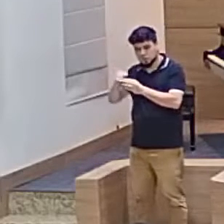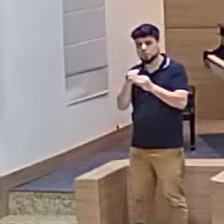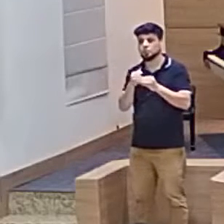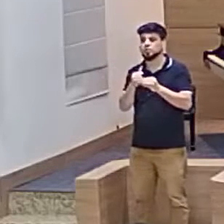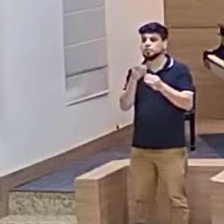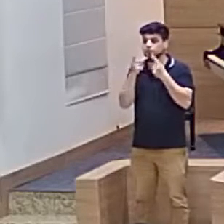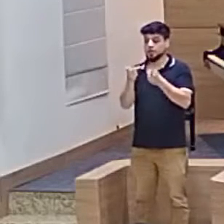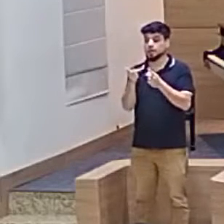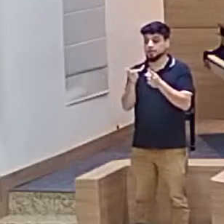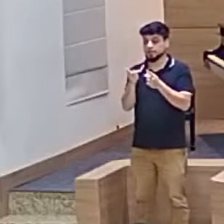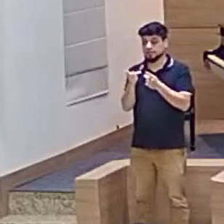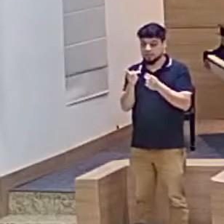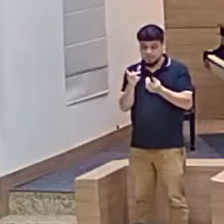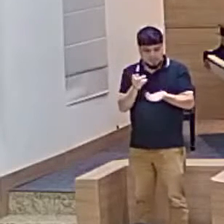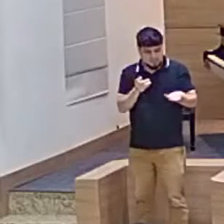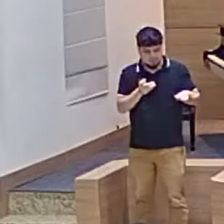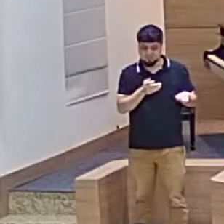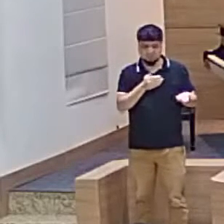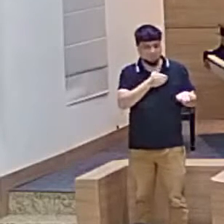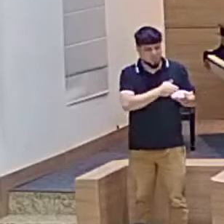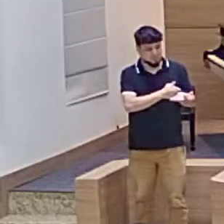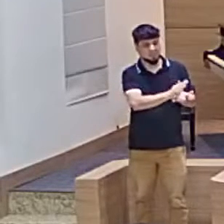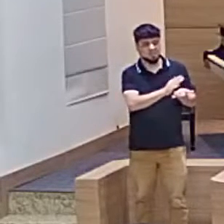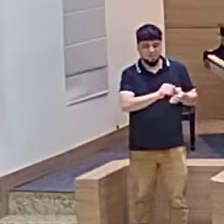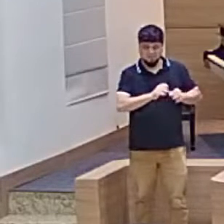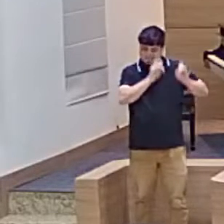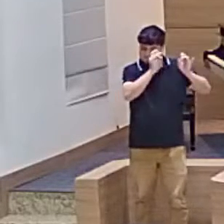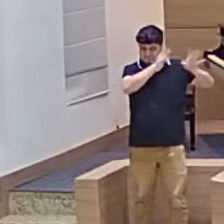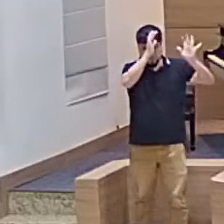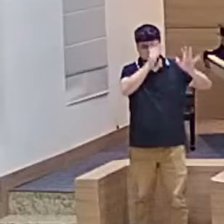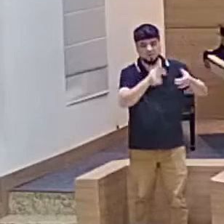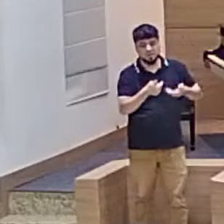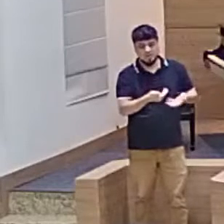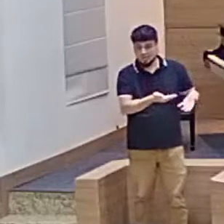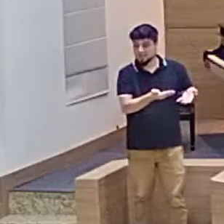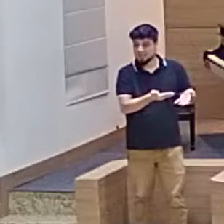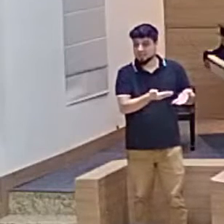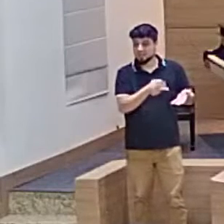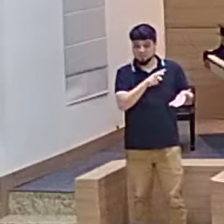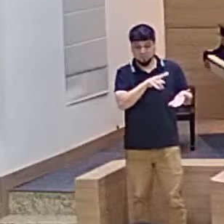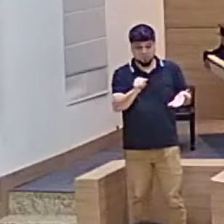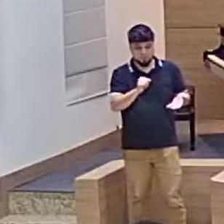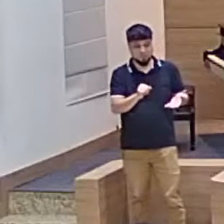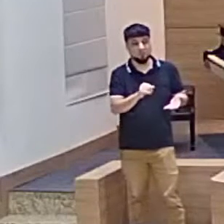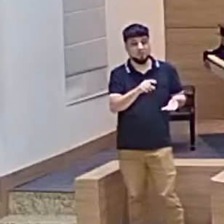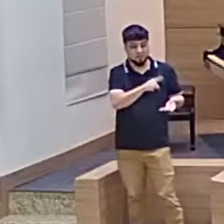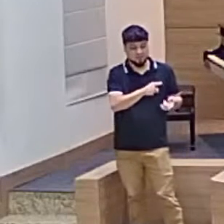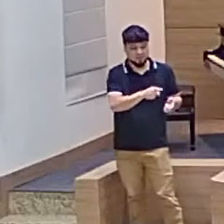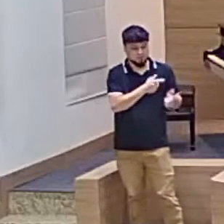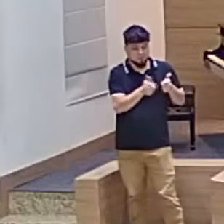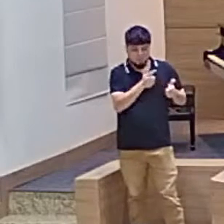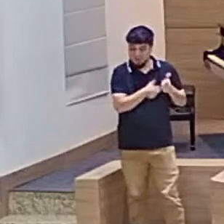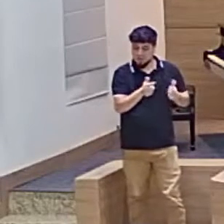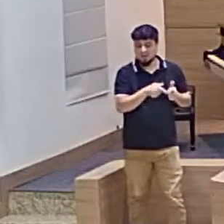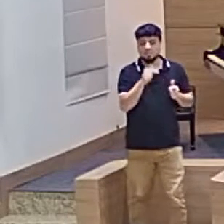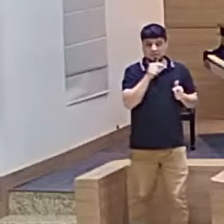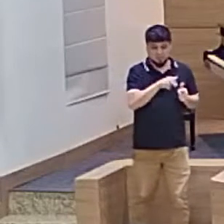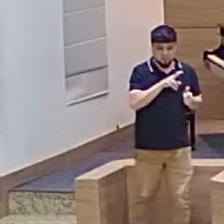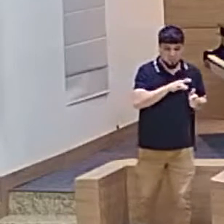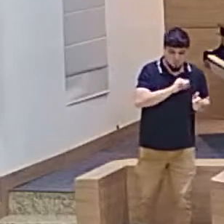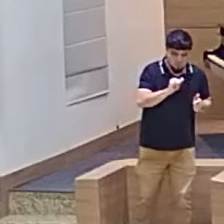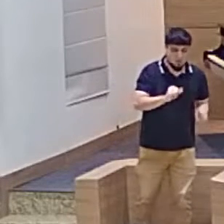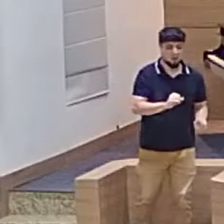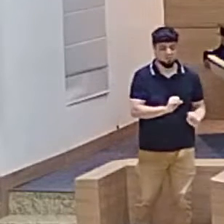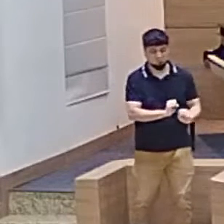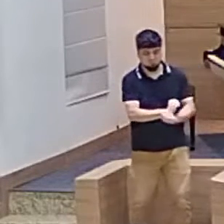Shirley do Arraial isso não faz bem isso é nitroglicerina em algum momento vai explodir Em